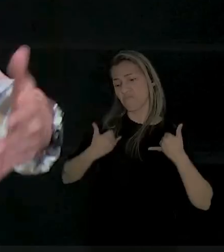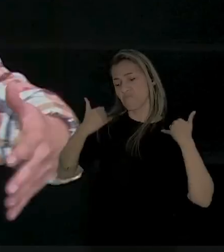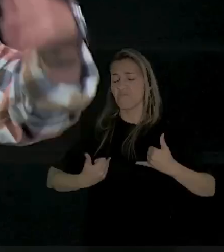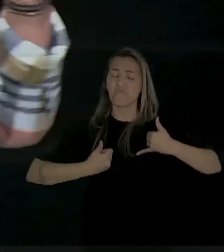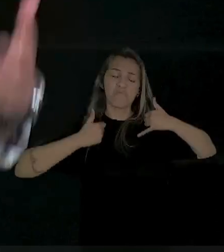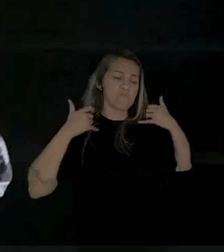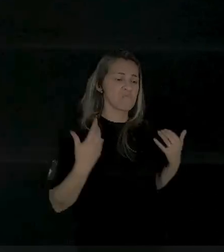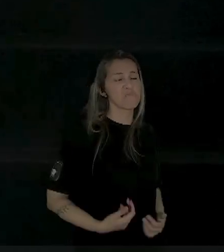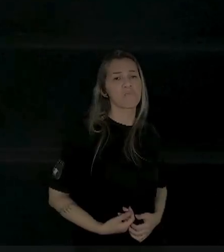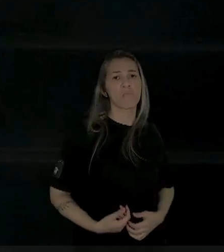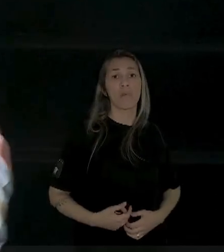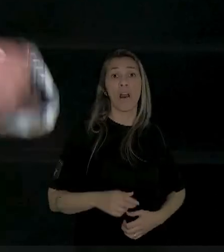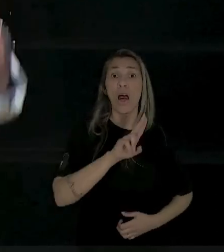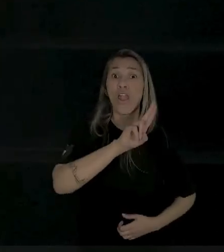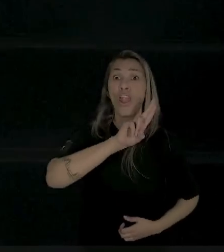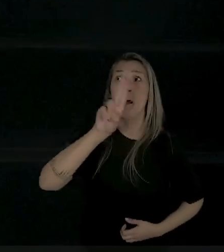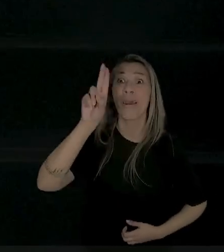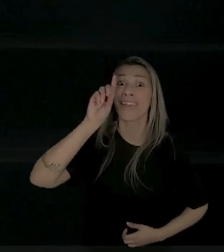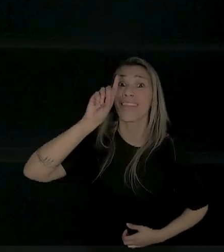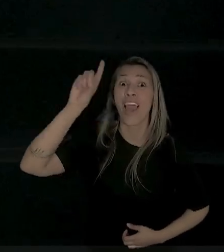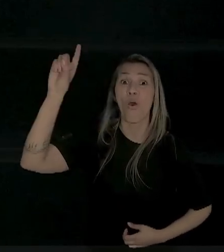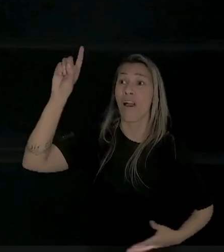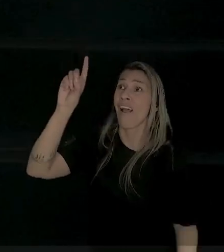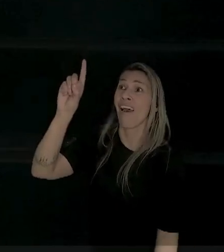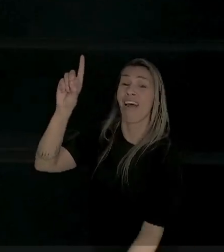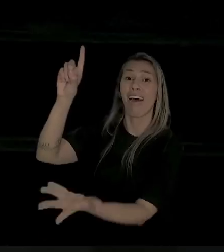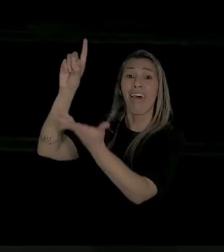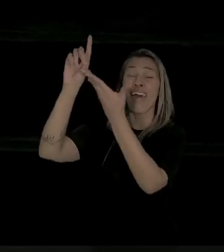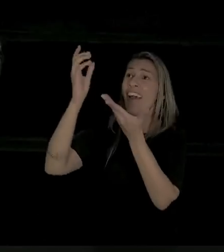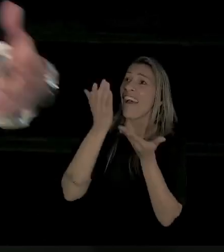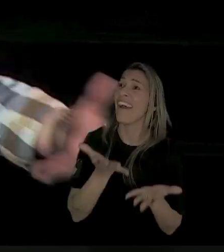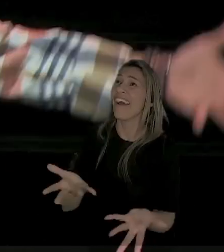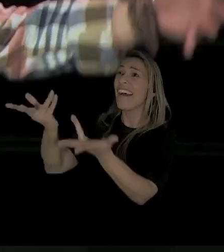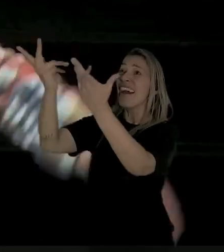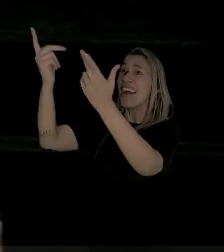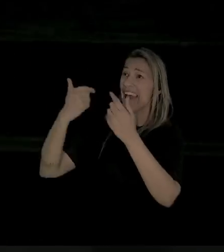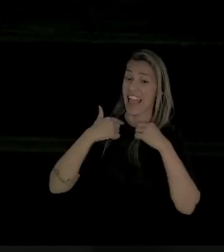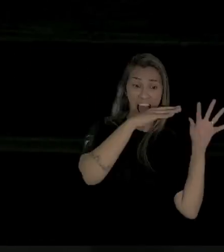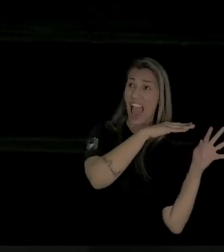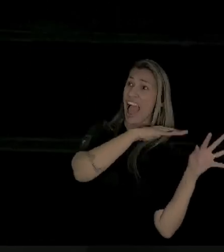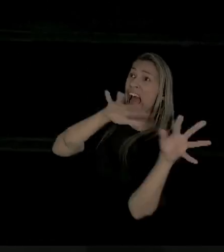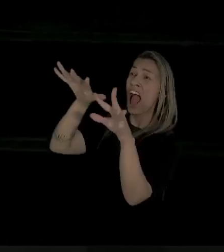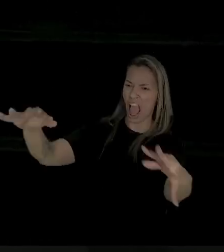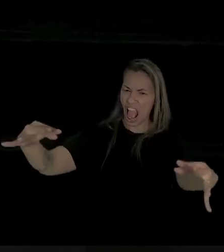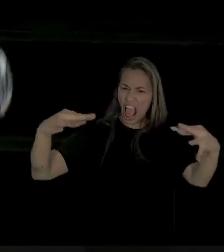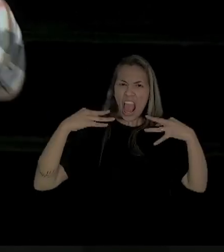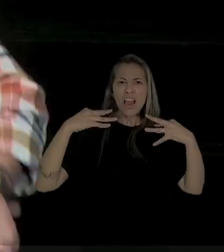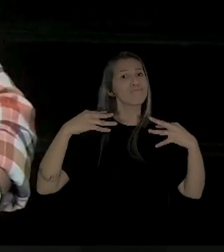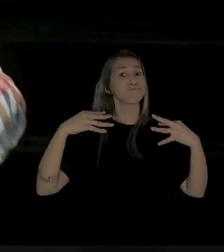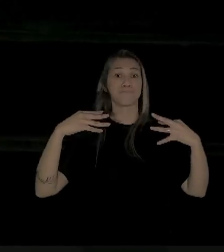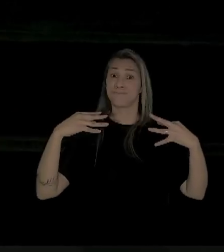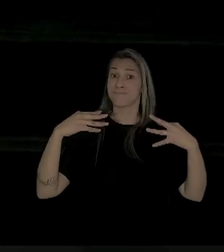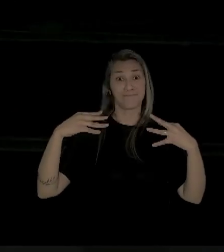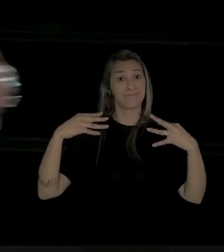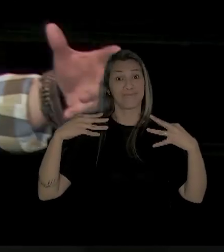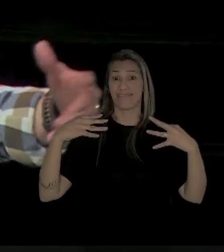ser valorizado é o nome do Senhor, quem tem que ser exaltado é o nome de Jesus Cristo. Não sou eu e não sou você, mas quantos estão na caverna